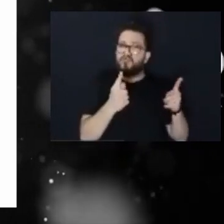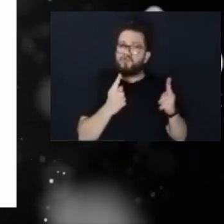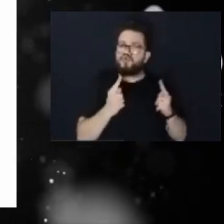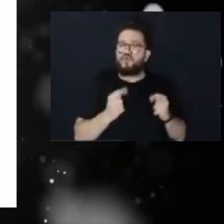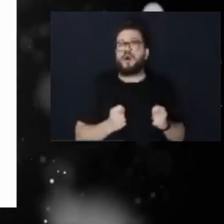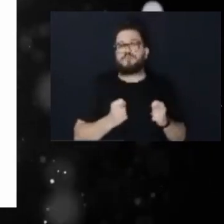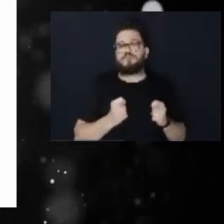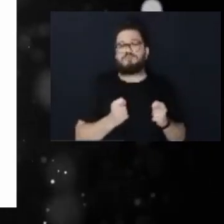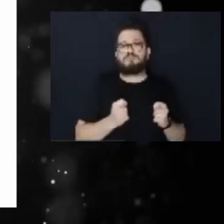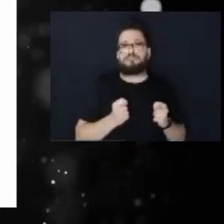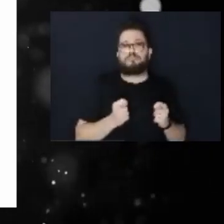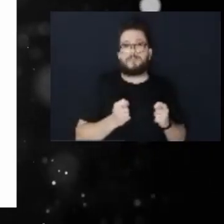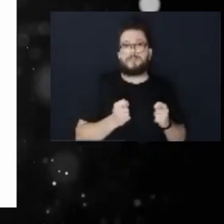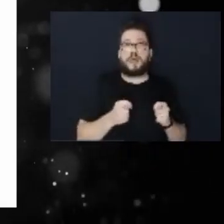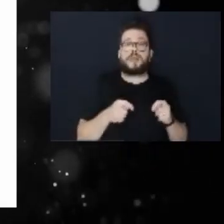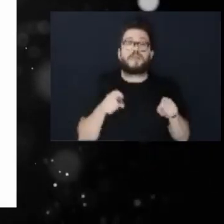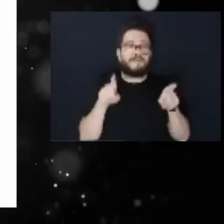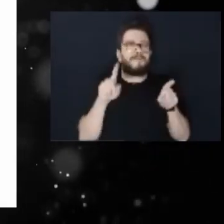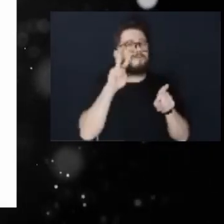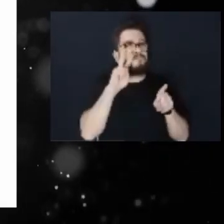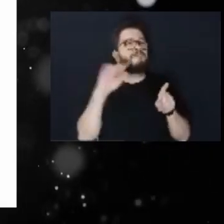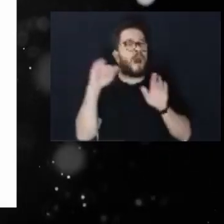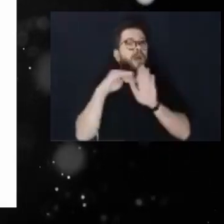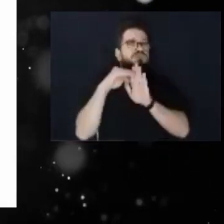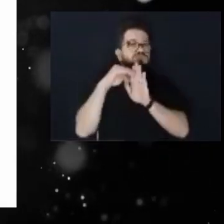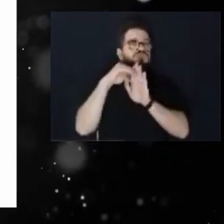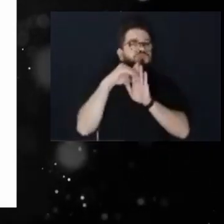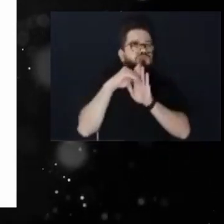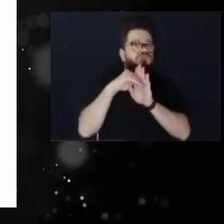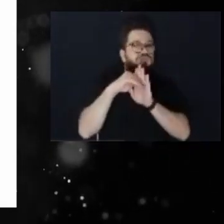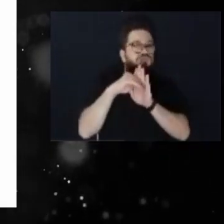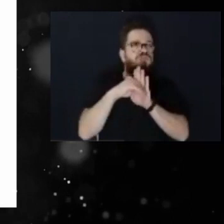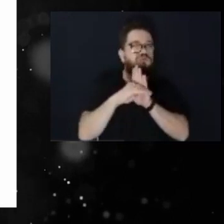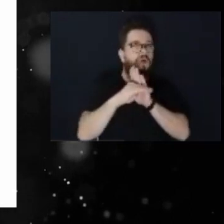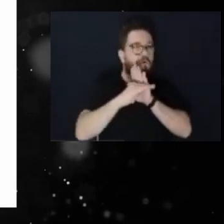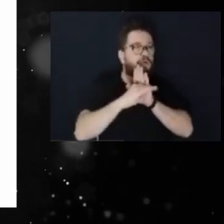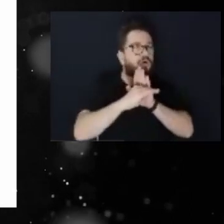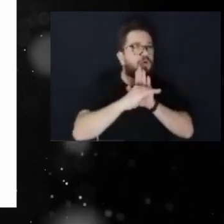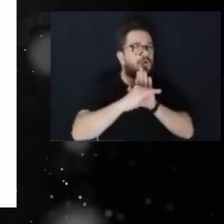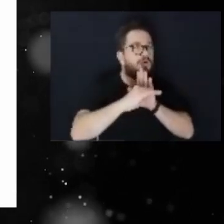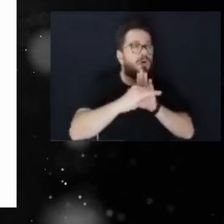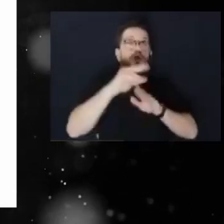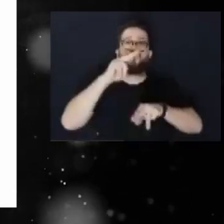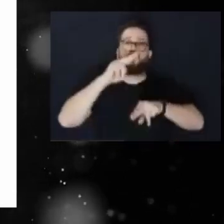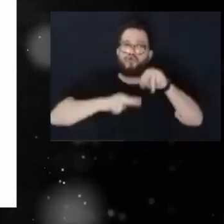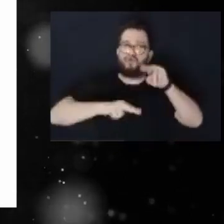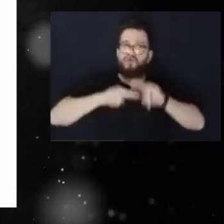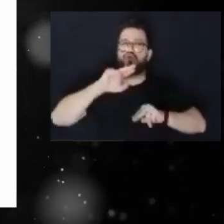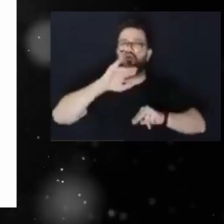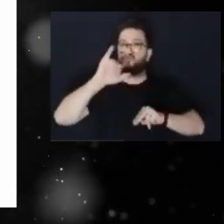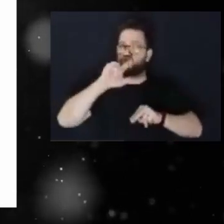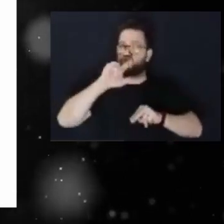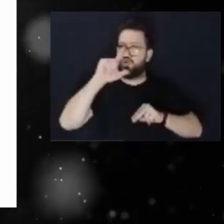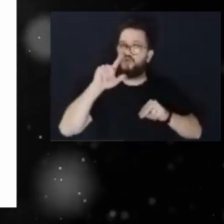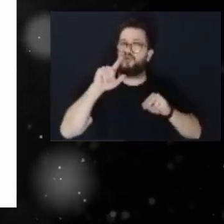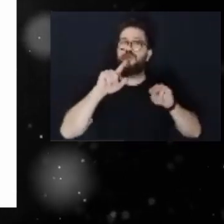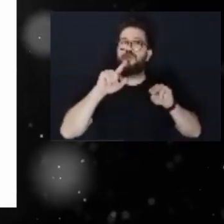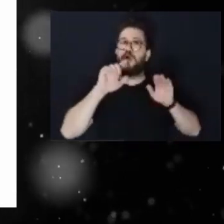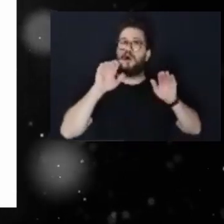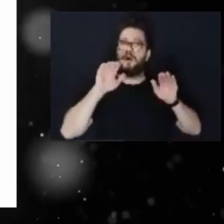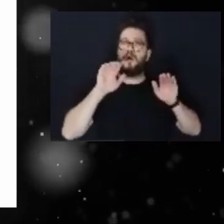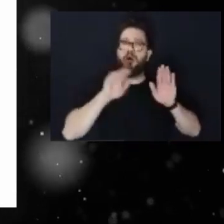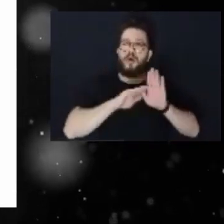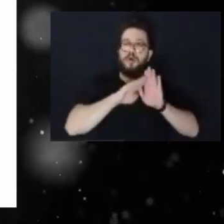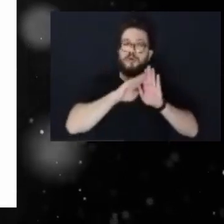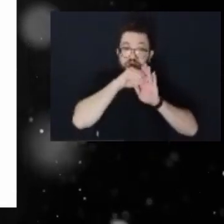cidades anteriores. Um grau de estabilidade deve ser alcançado no final de junho, julho, né? Então, ainda há